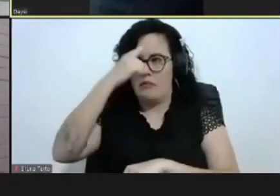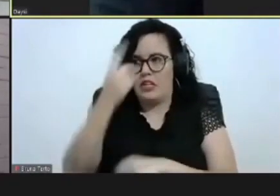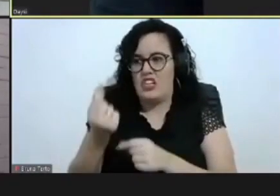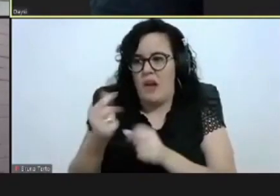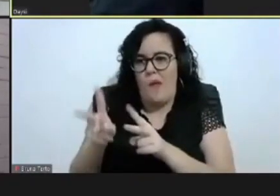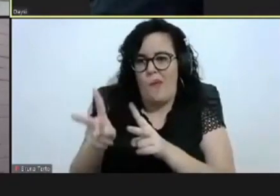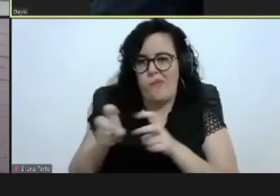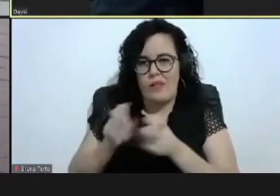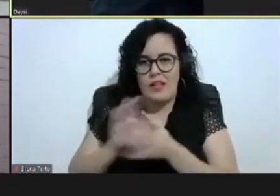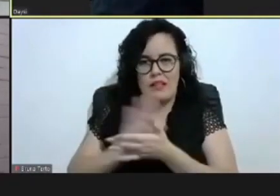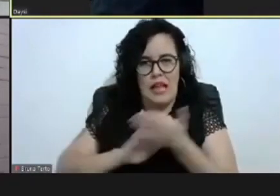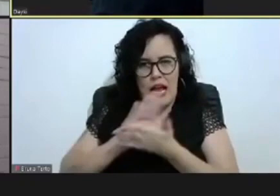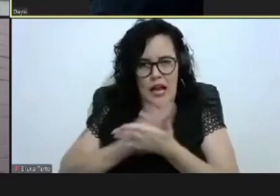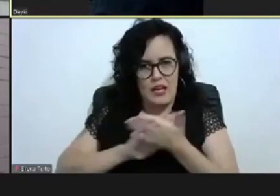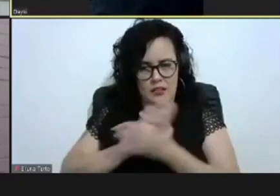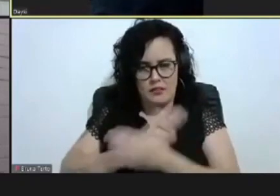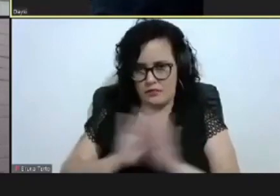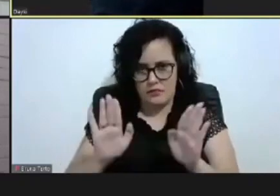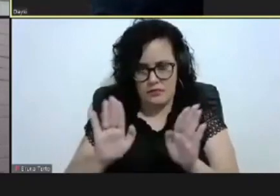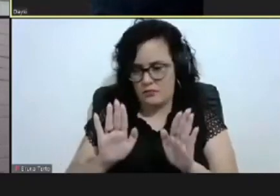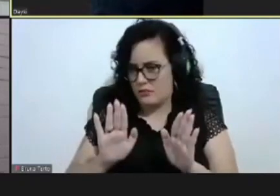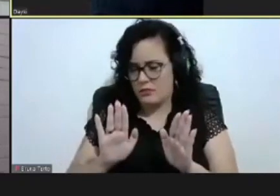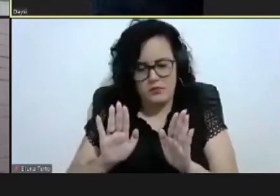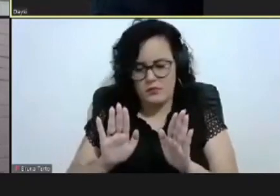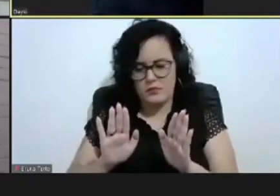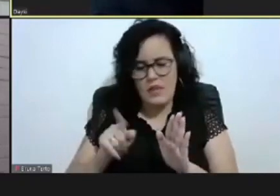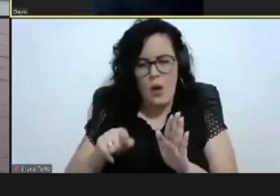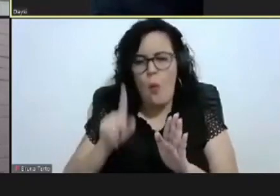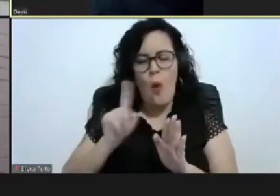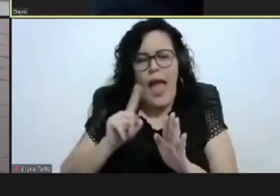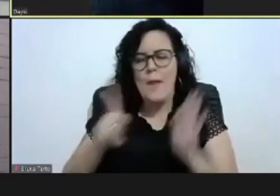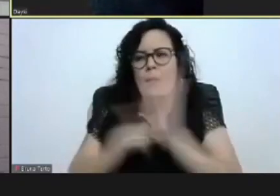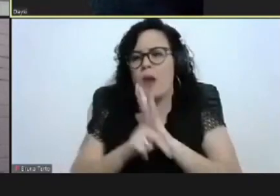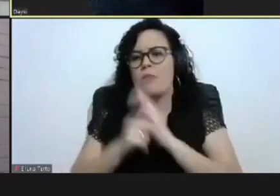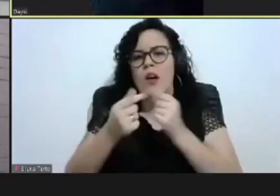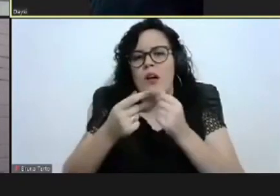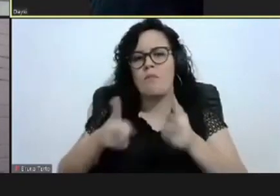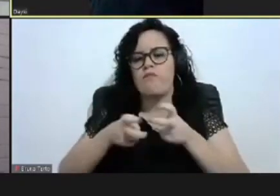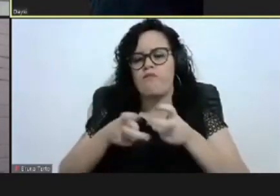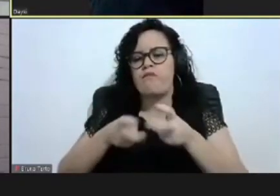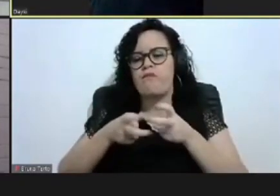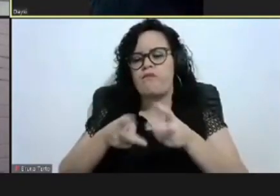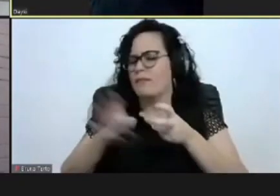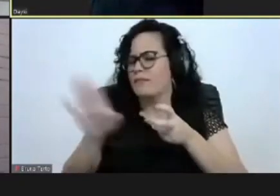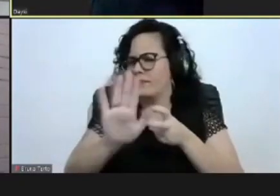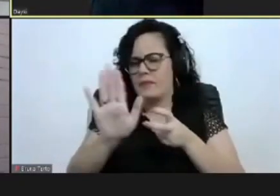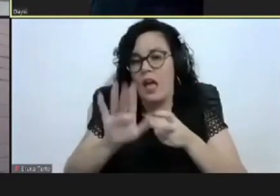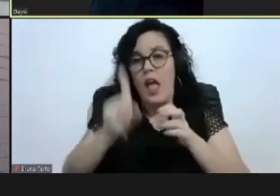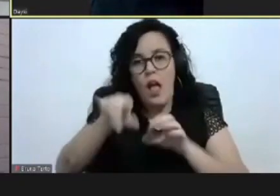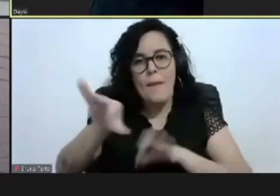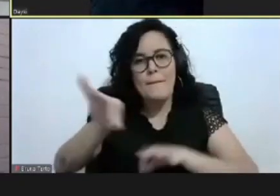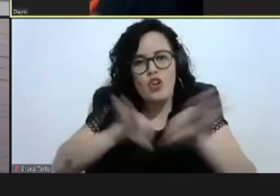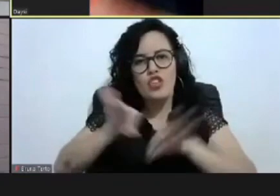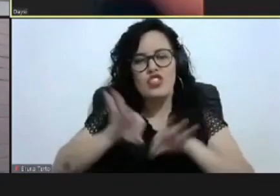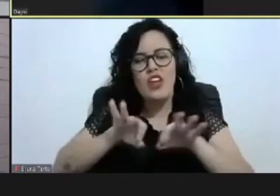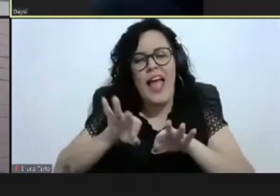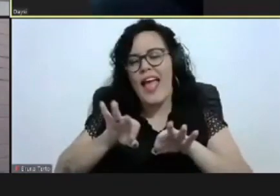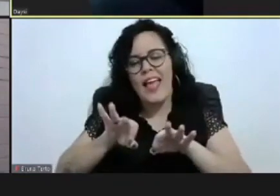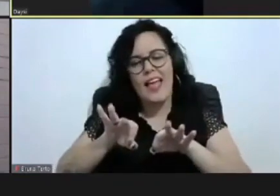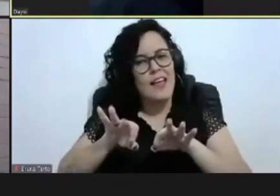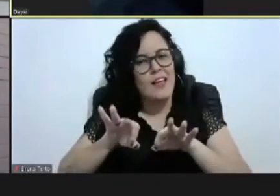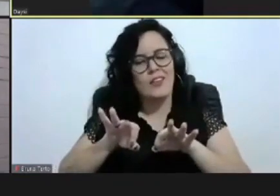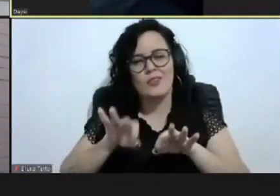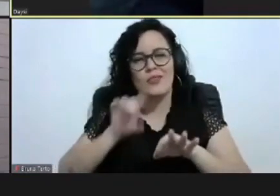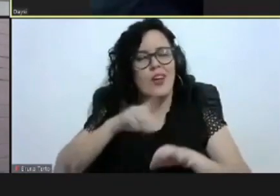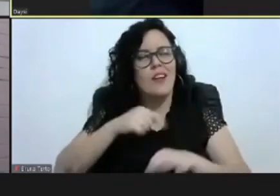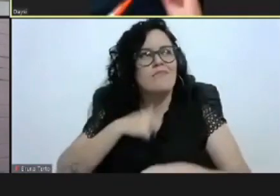louca, em fazer da CUT um negócio. A CUT não é um negócio, né? A CUT não é. Ela é um projeto mesmo, é uma aventura intelectual,